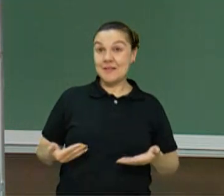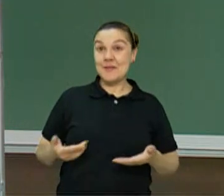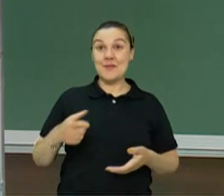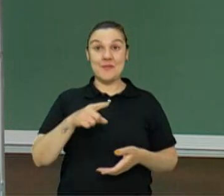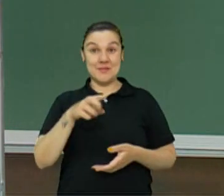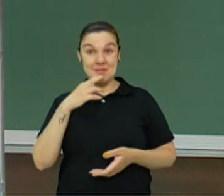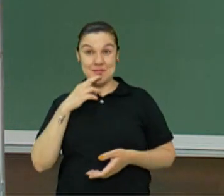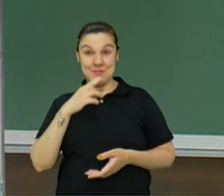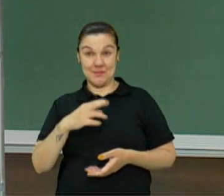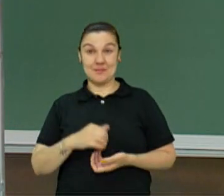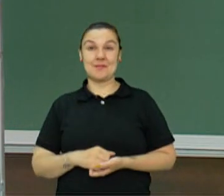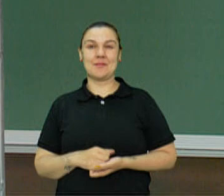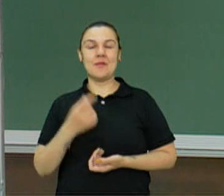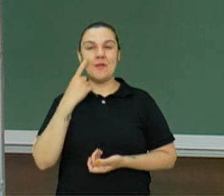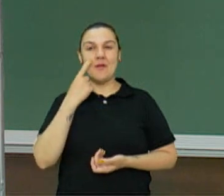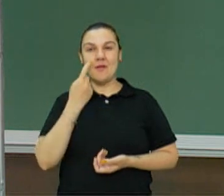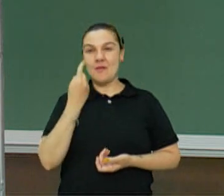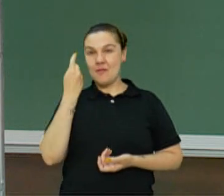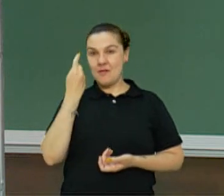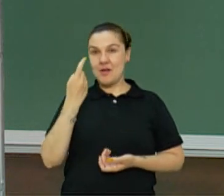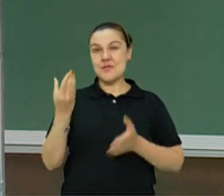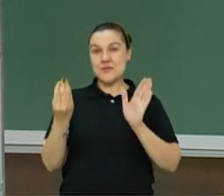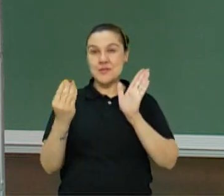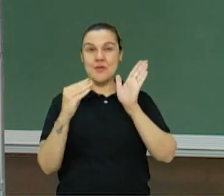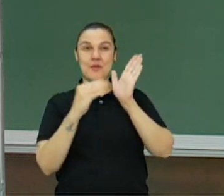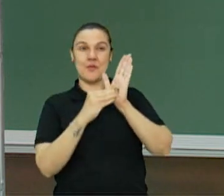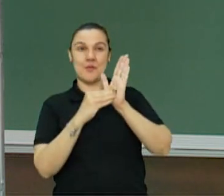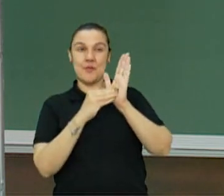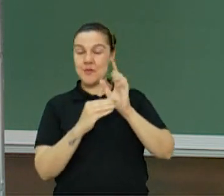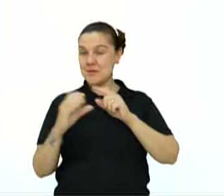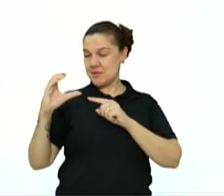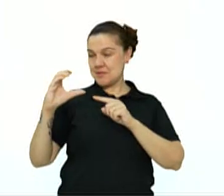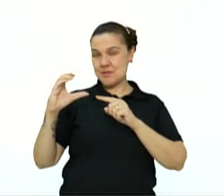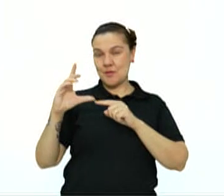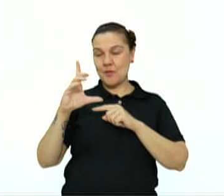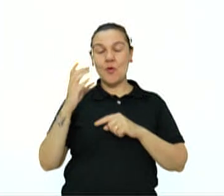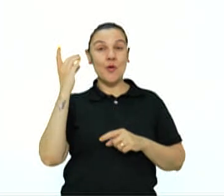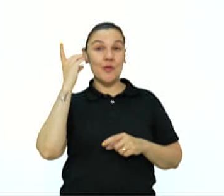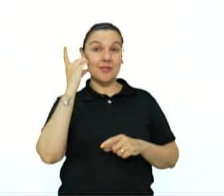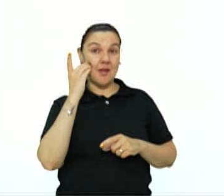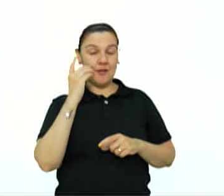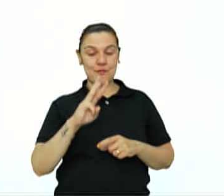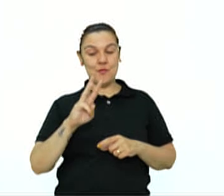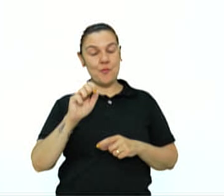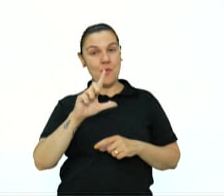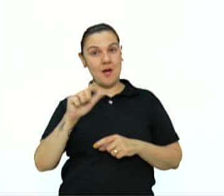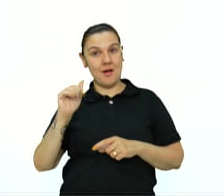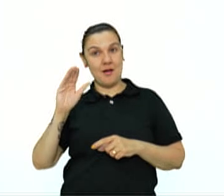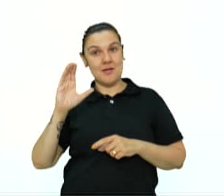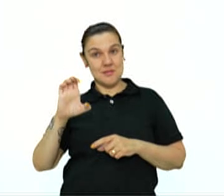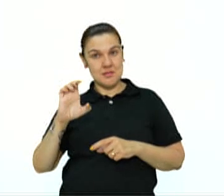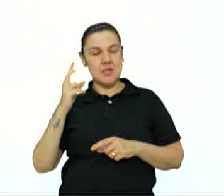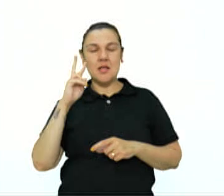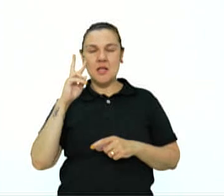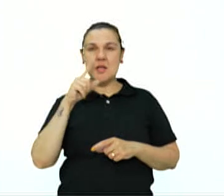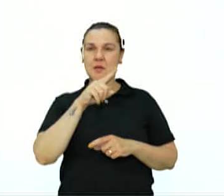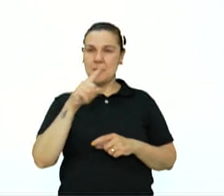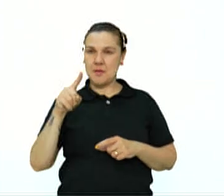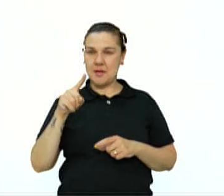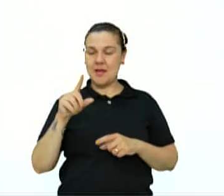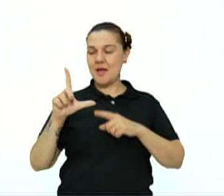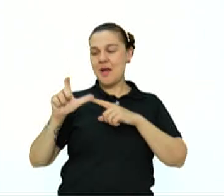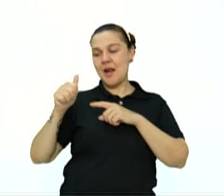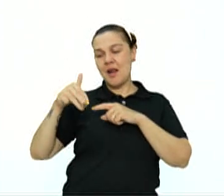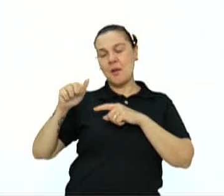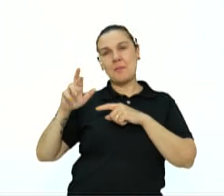Aí, pessoal, responderam? Olha lá, ó. Quem colocou a alternativa C, Darwin e Wallace, acertou. É, lembram? O Lamarck